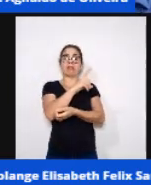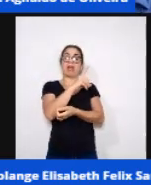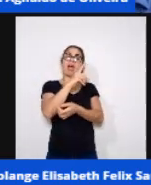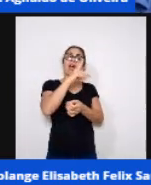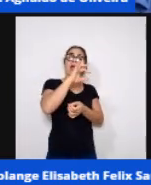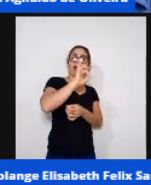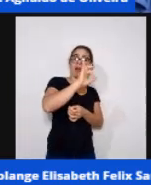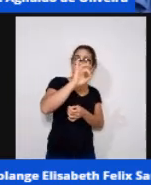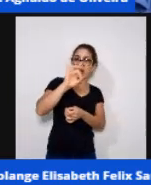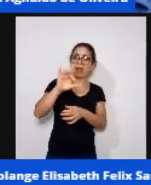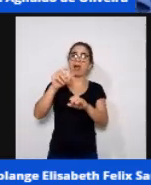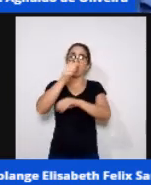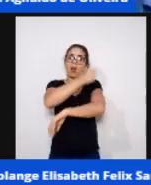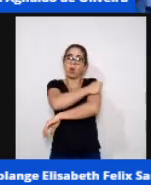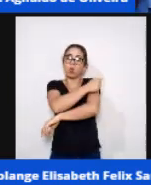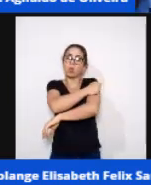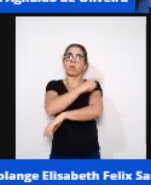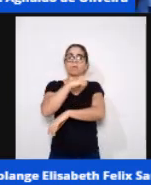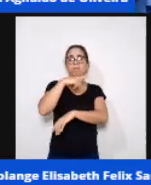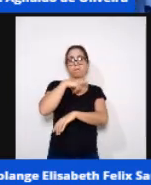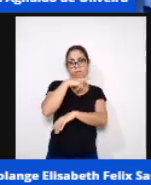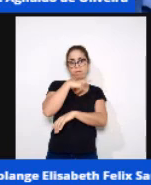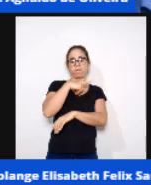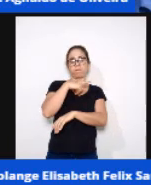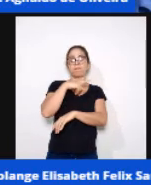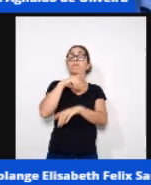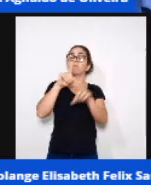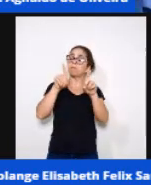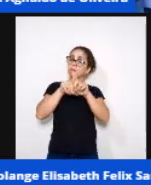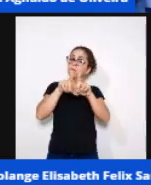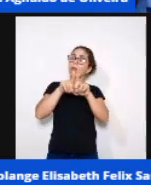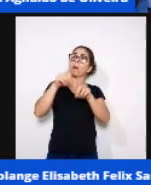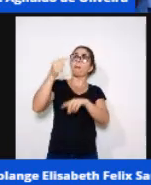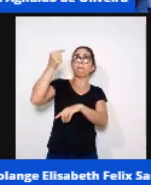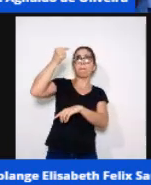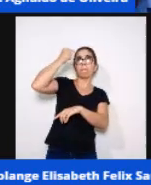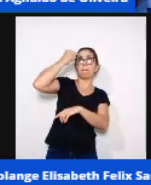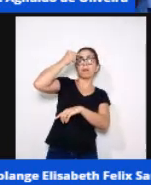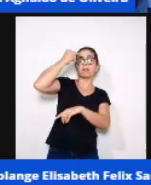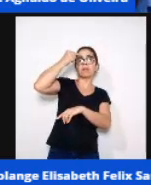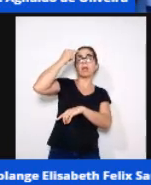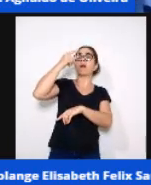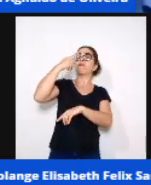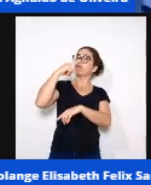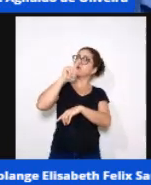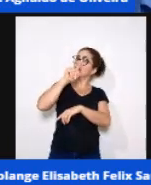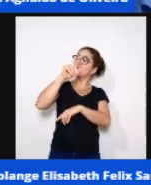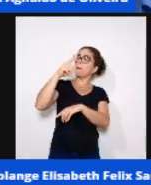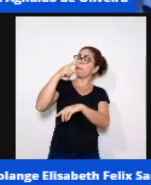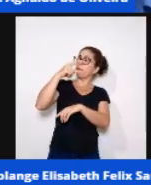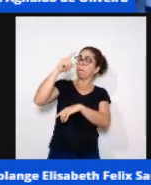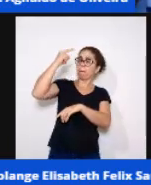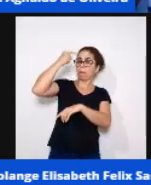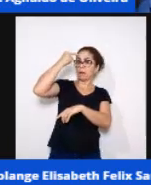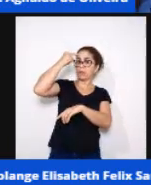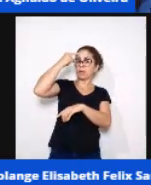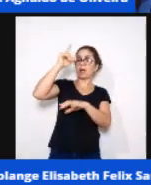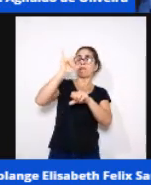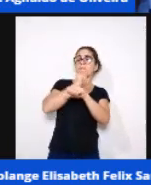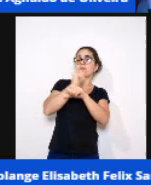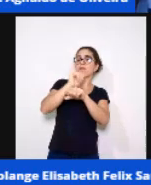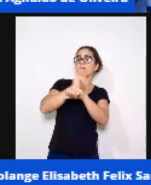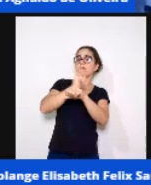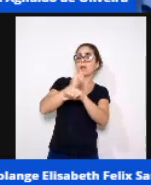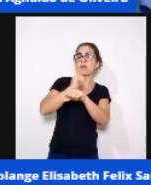isso, então, serve também até para você pensar em estratégias de intervenção didática, para que você possa reorientar